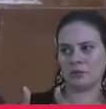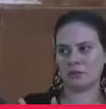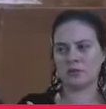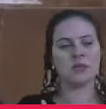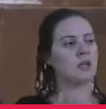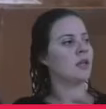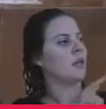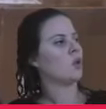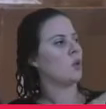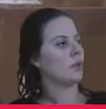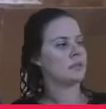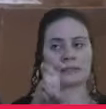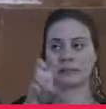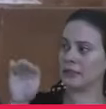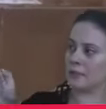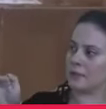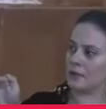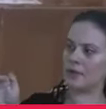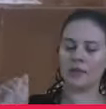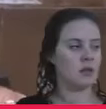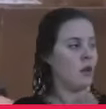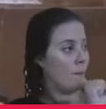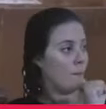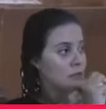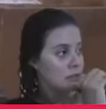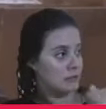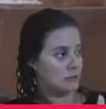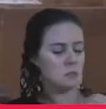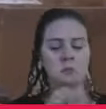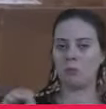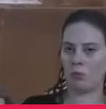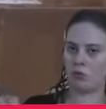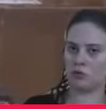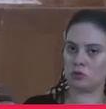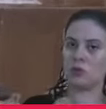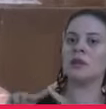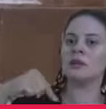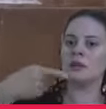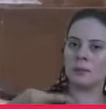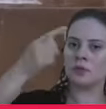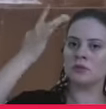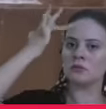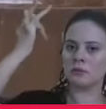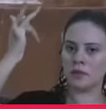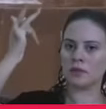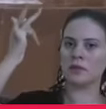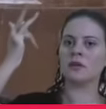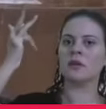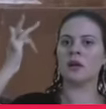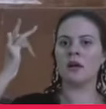no telefone geral pode ser 6:30 6:30 assim Senhor Ministro no dia seguinte naquele momento